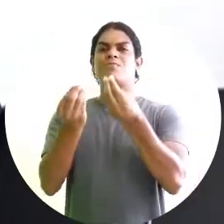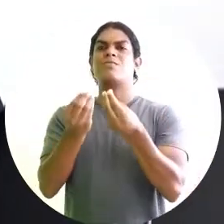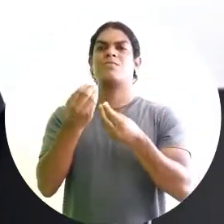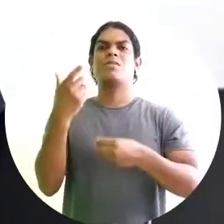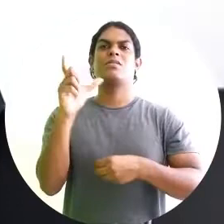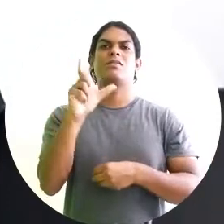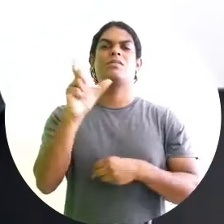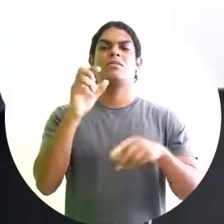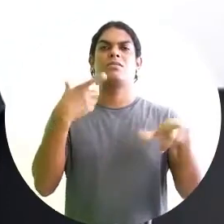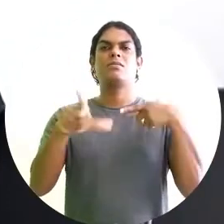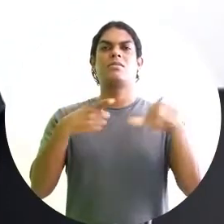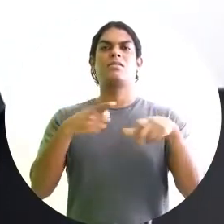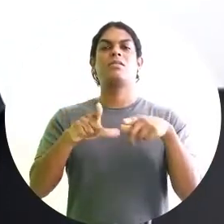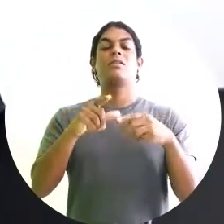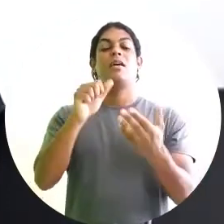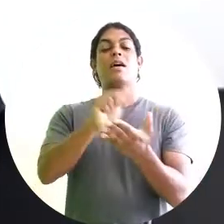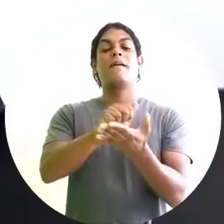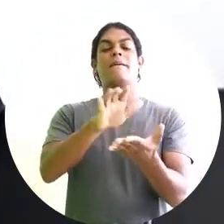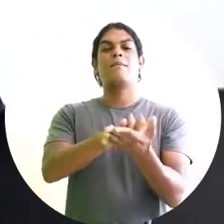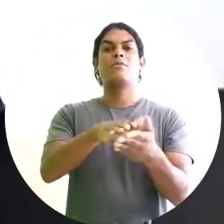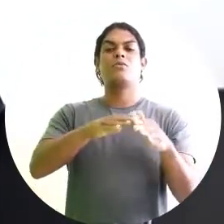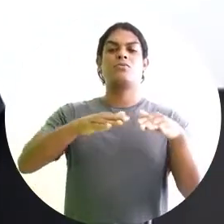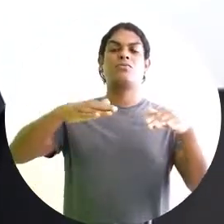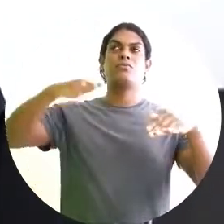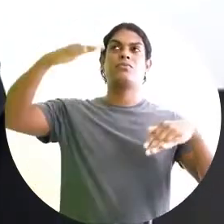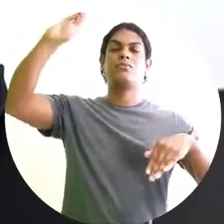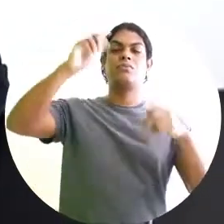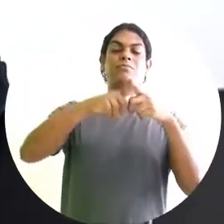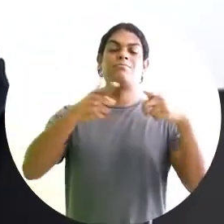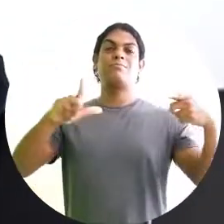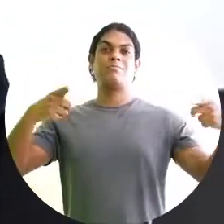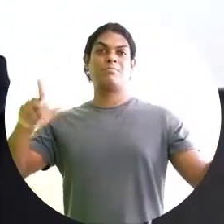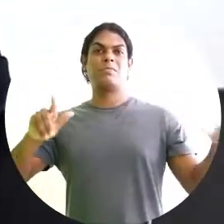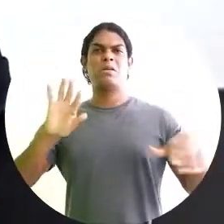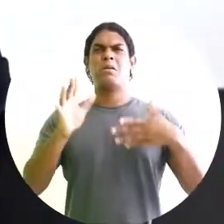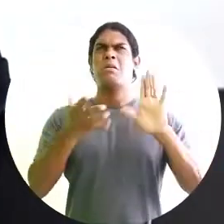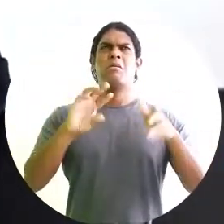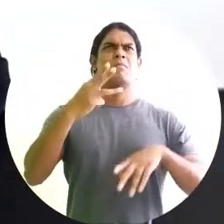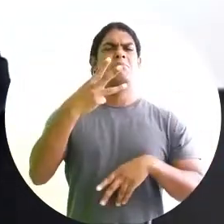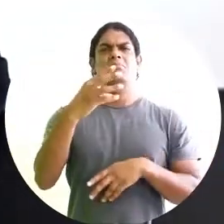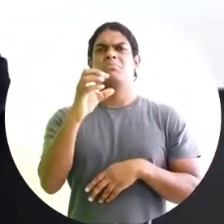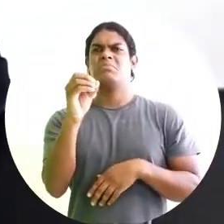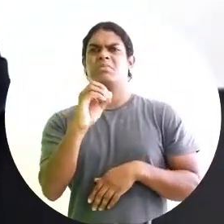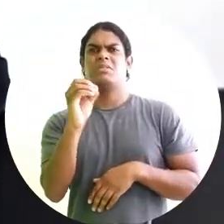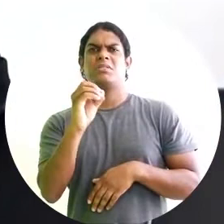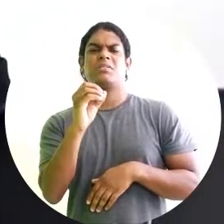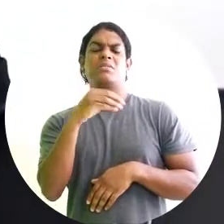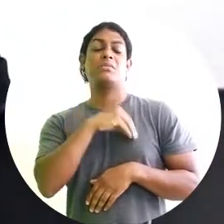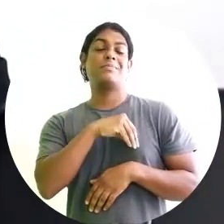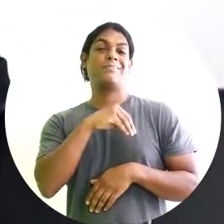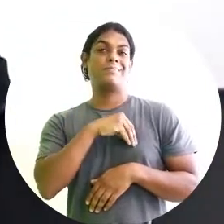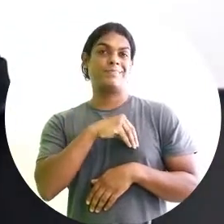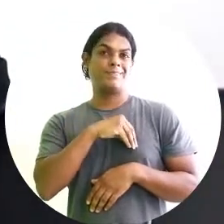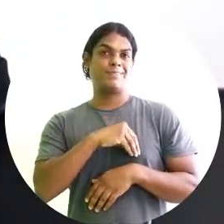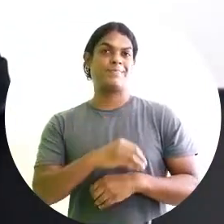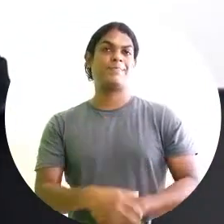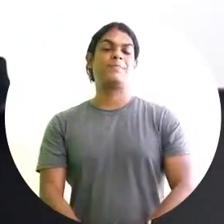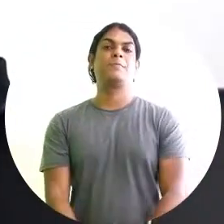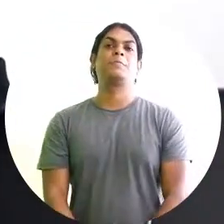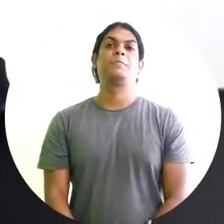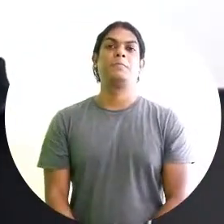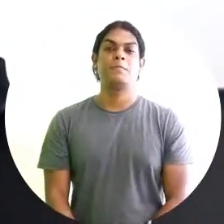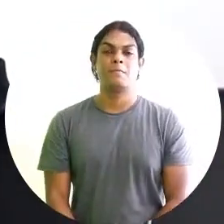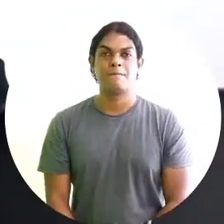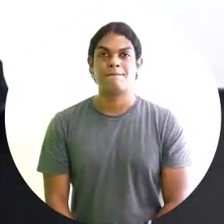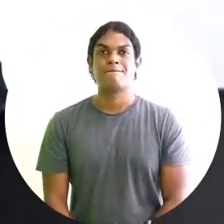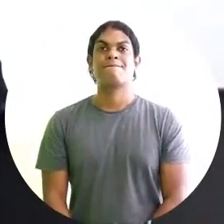até 30 salários mínimos. Na verdade, a lei fala de 30 salários regionais, de